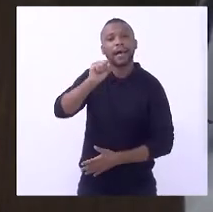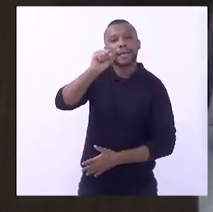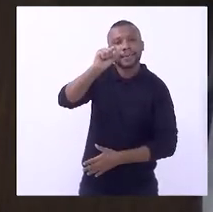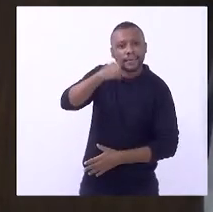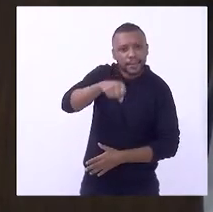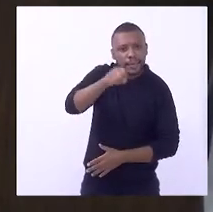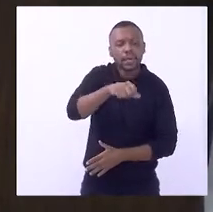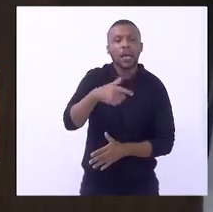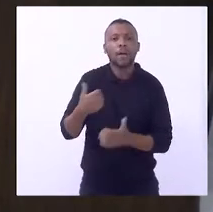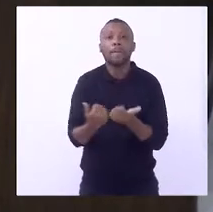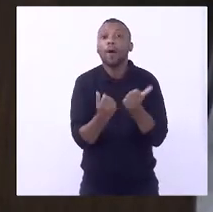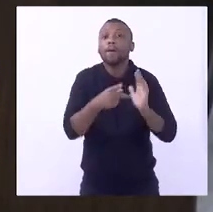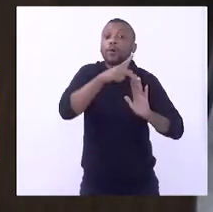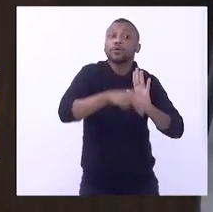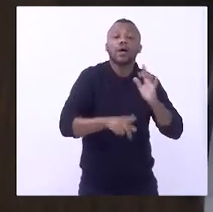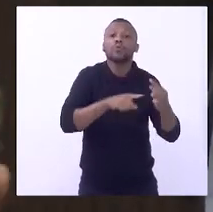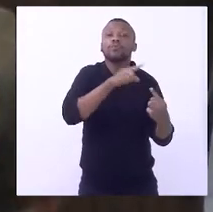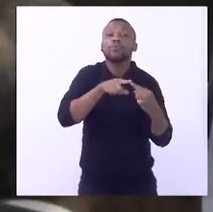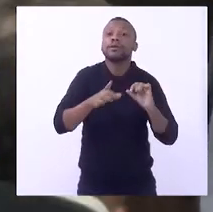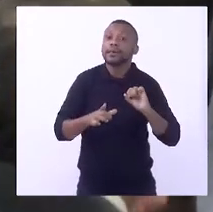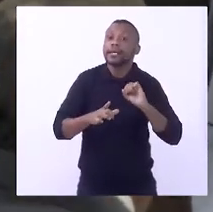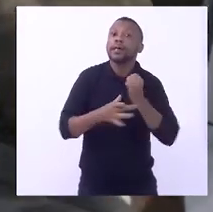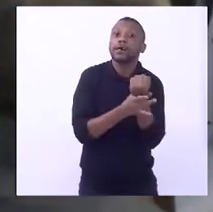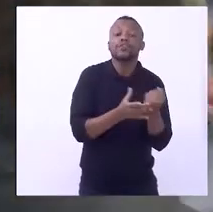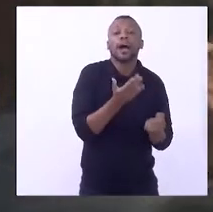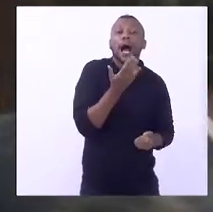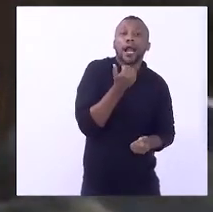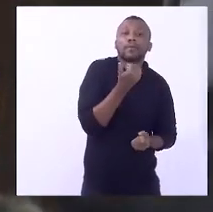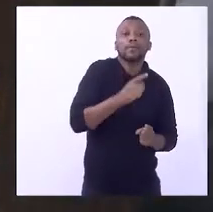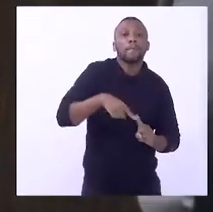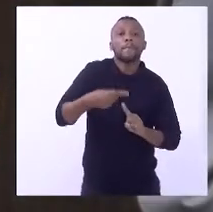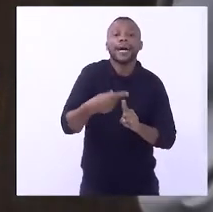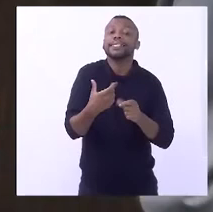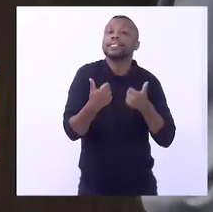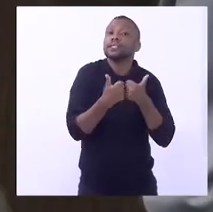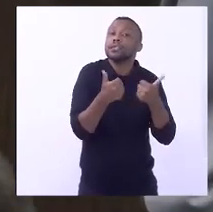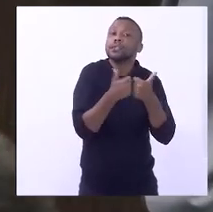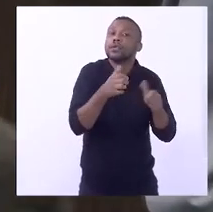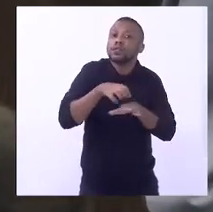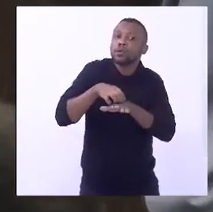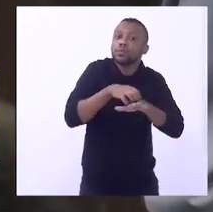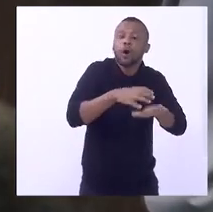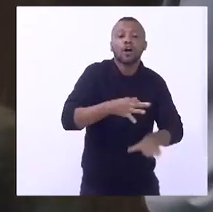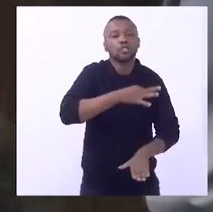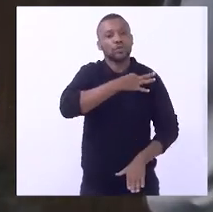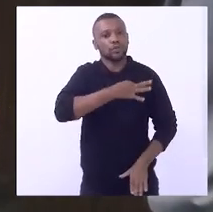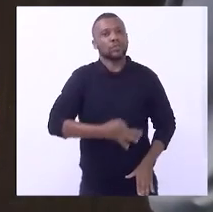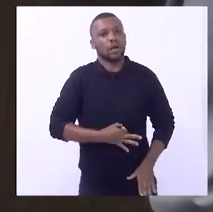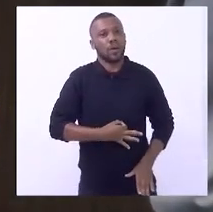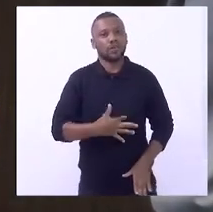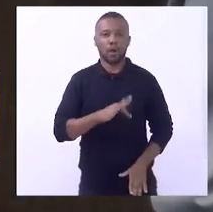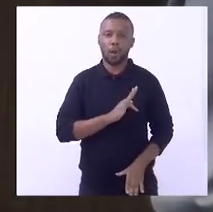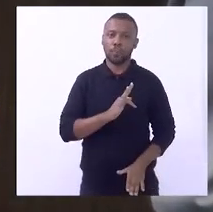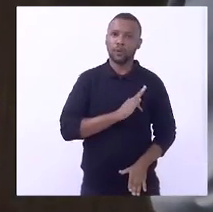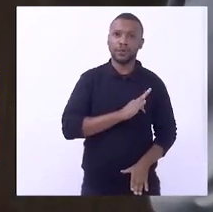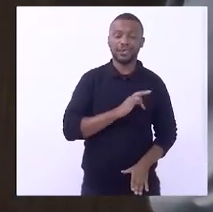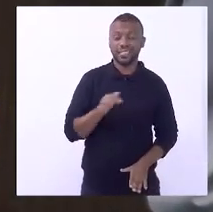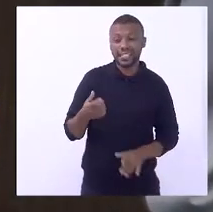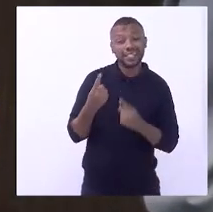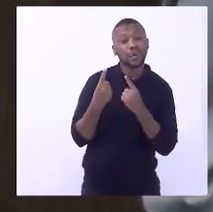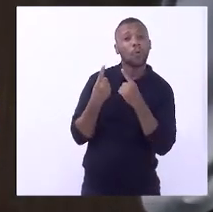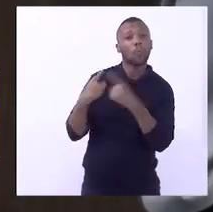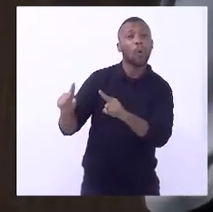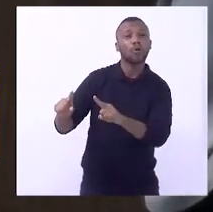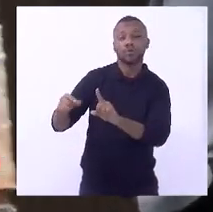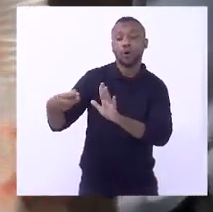ao projeto que garante alimentação e transporte e dignidade aos policiais e não ao veto do governador